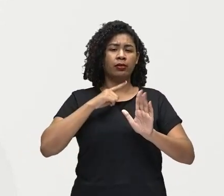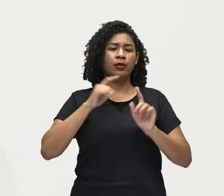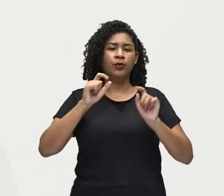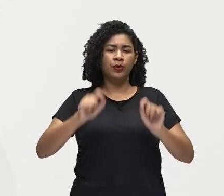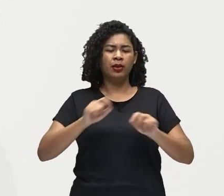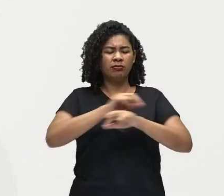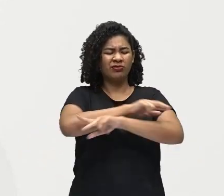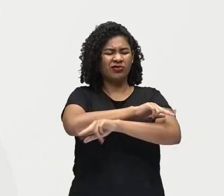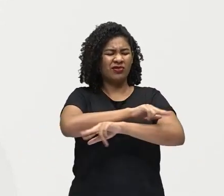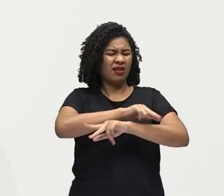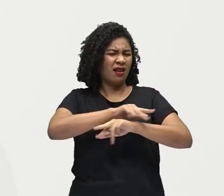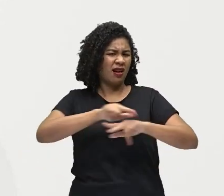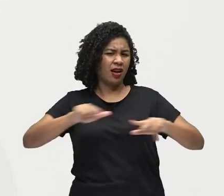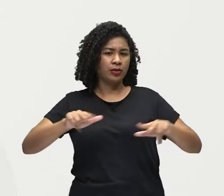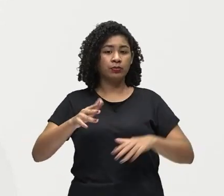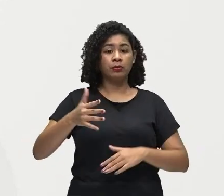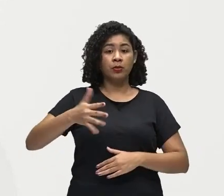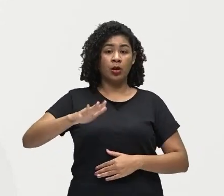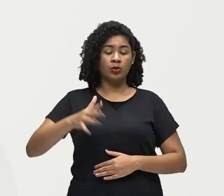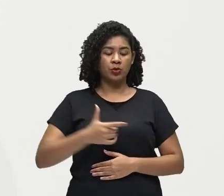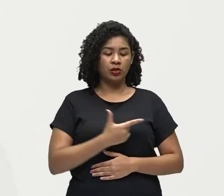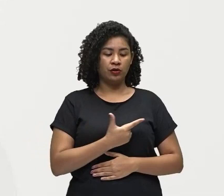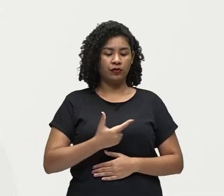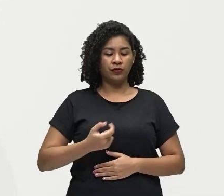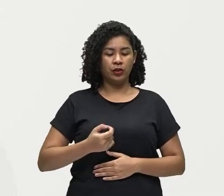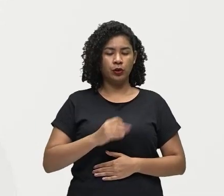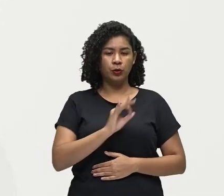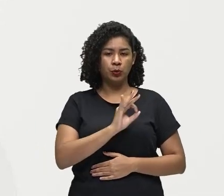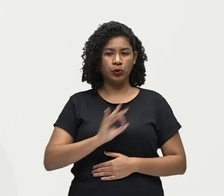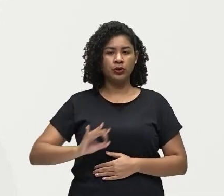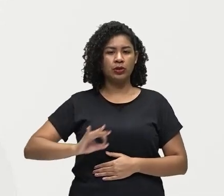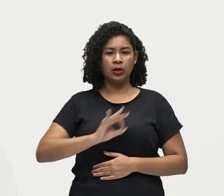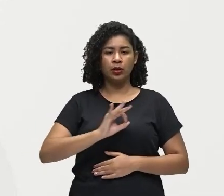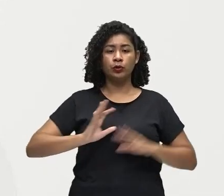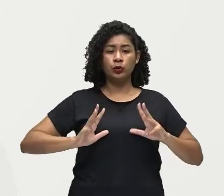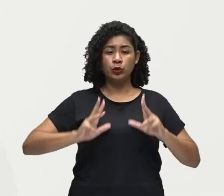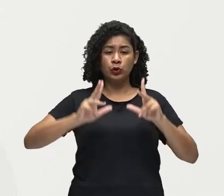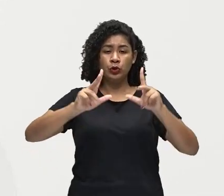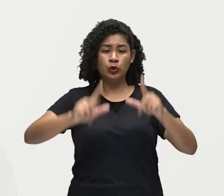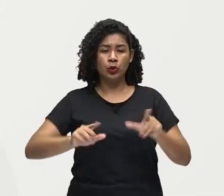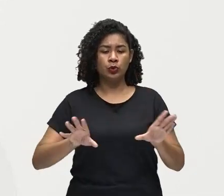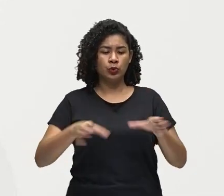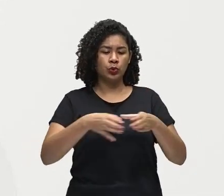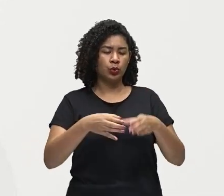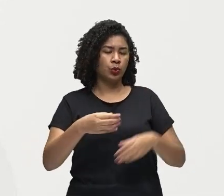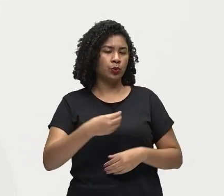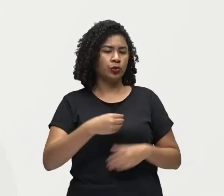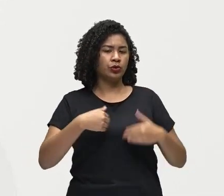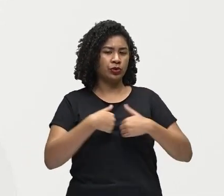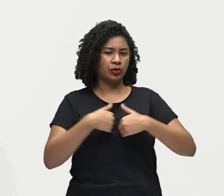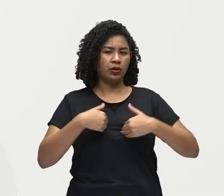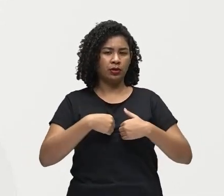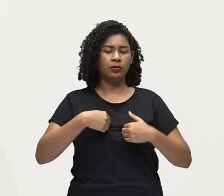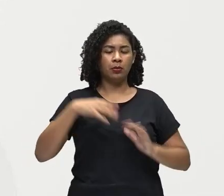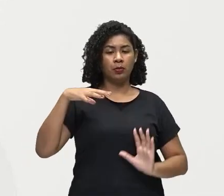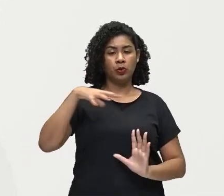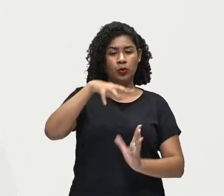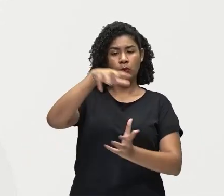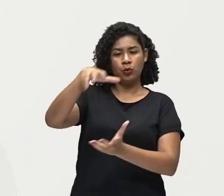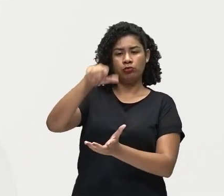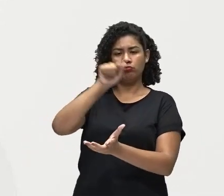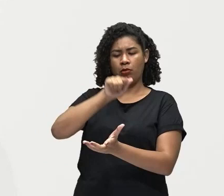que inclui aproximadamente 20% de todas as espécies existentes no planeta. Esse é um fato